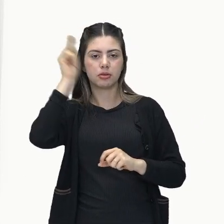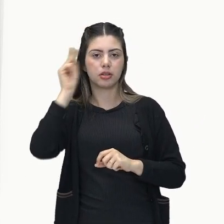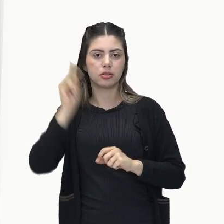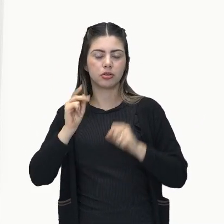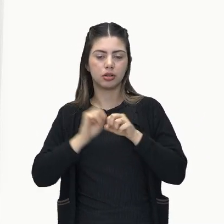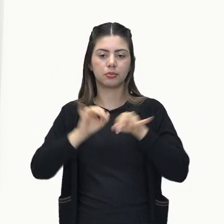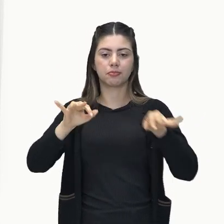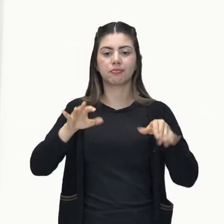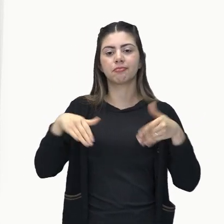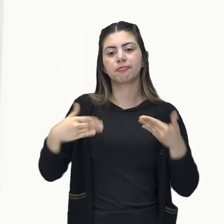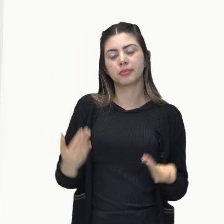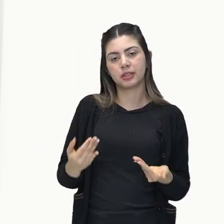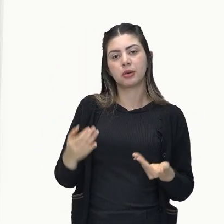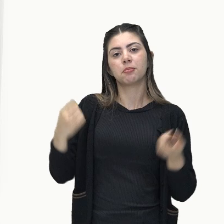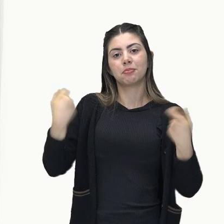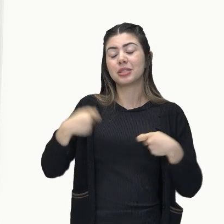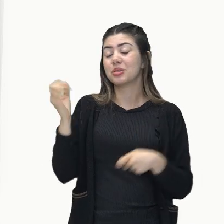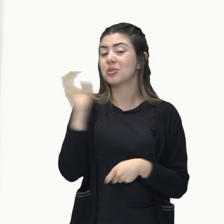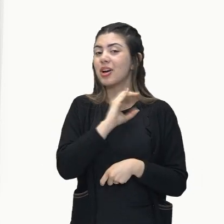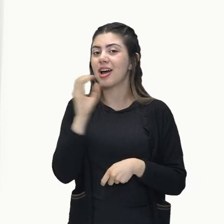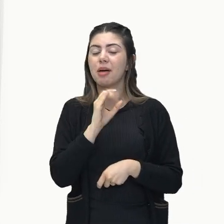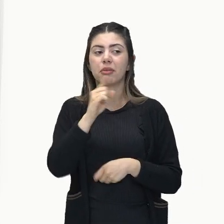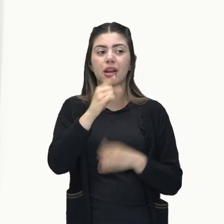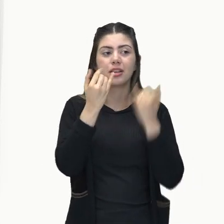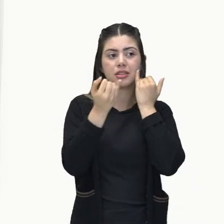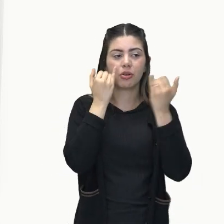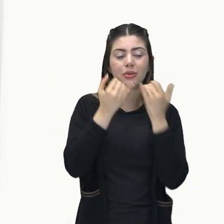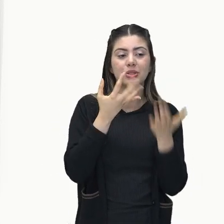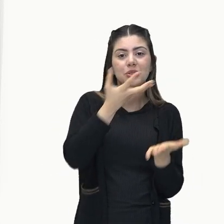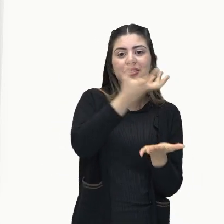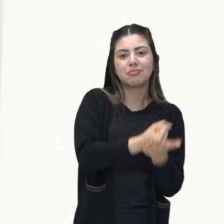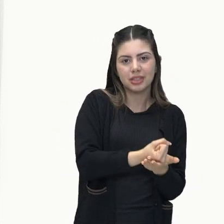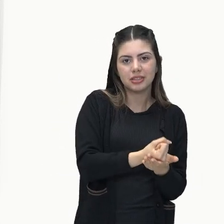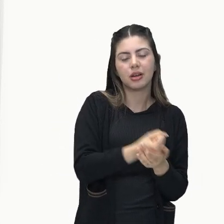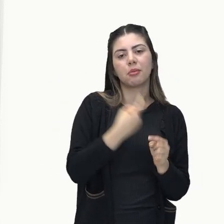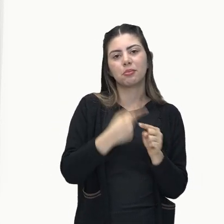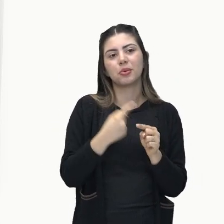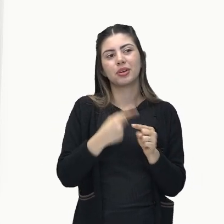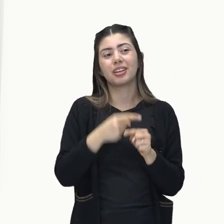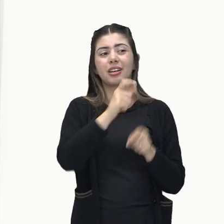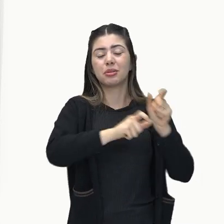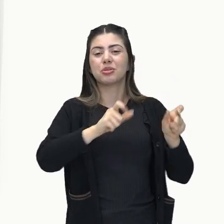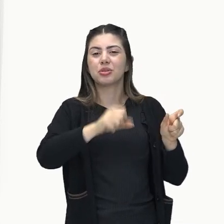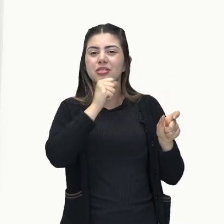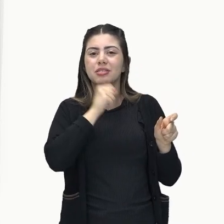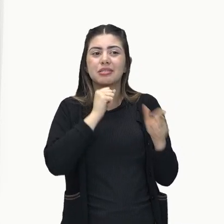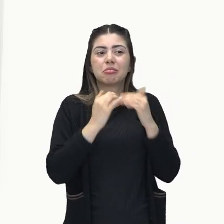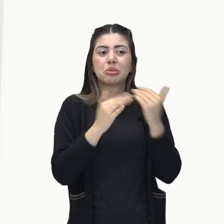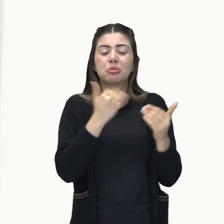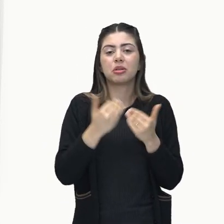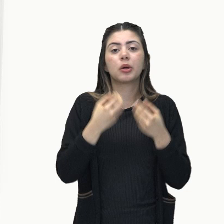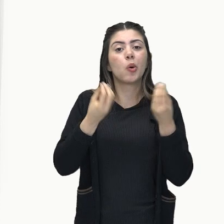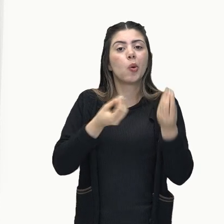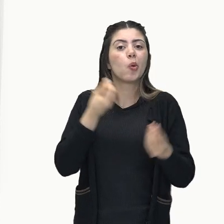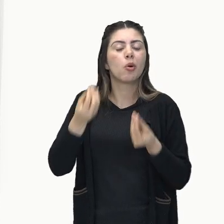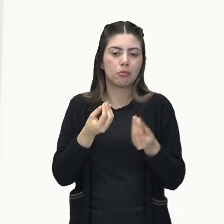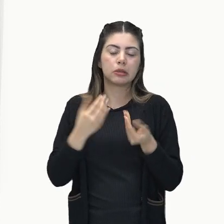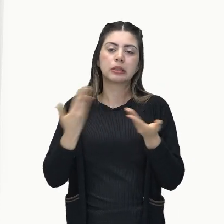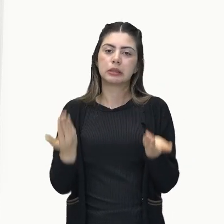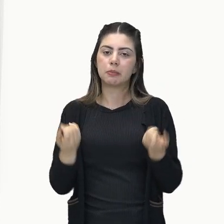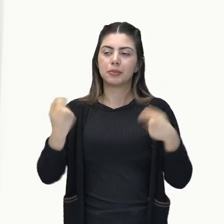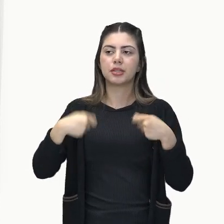só reforçou a urgência desse registro, além de ser uma oportunidade de ampliar essas vozes e torná-las conhecidas no resto do Brasil, reforçou